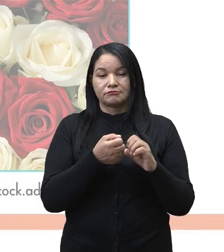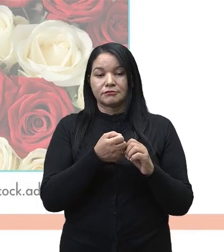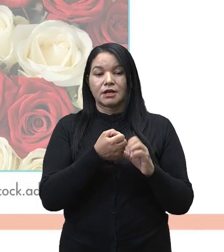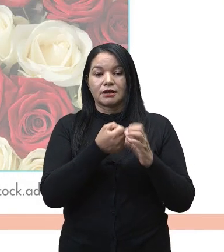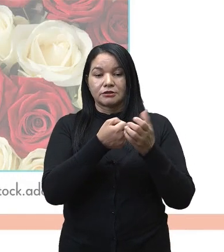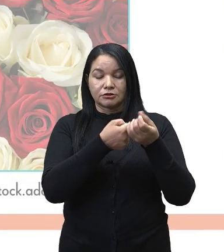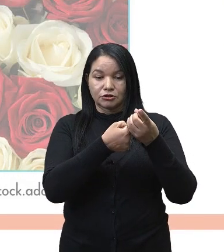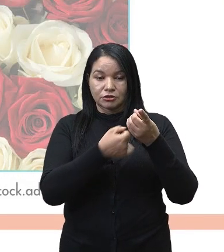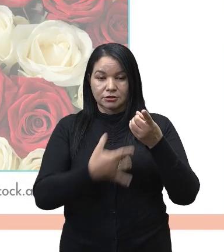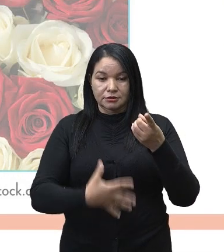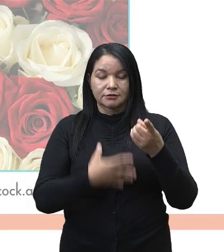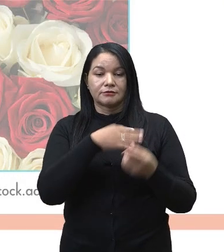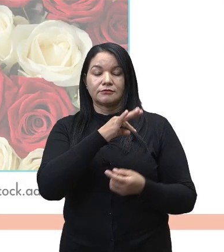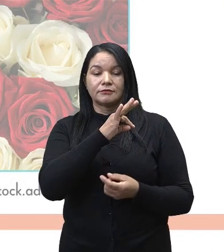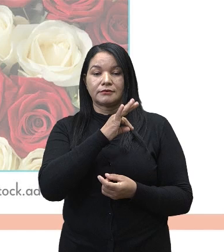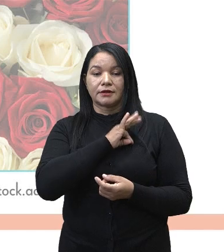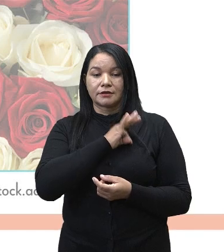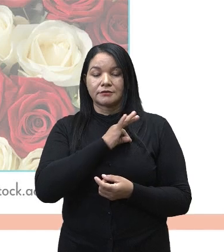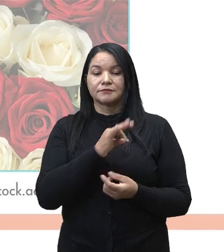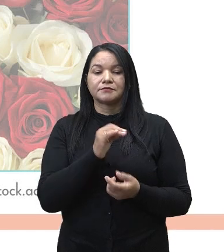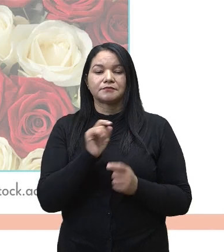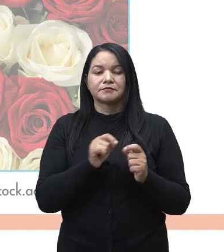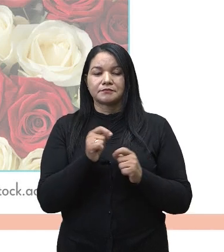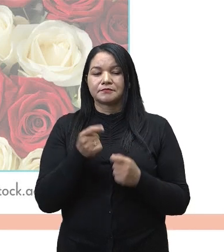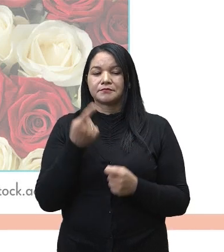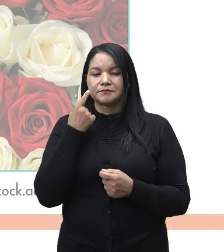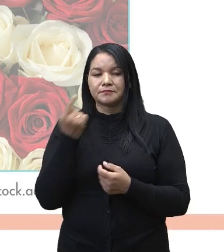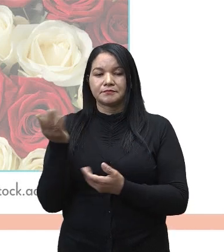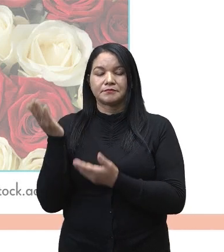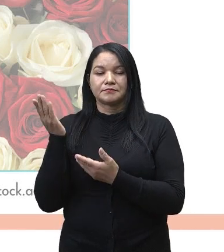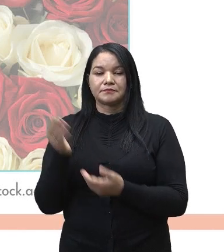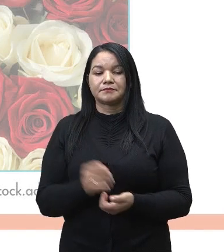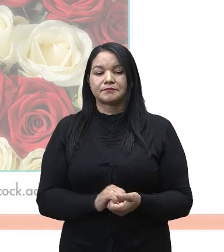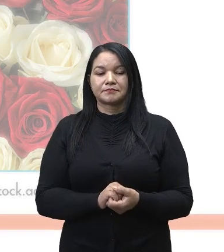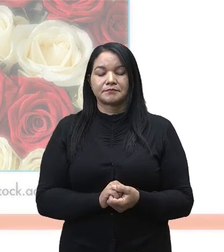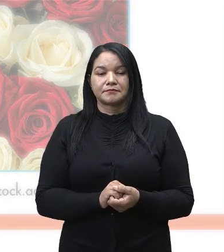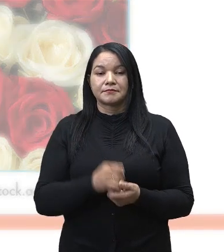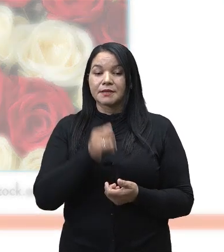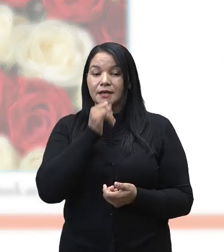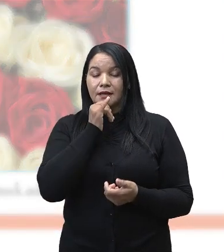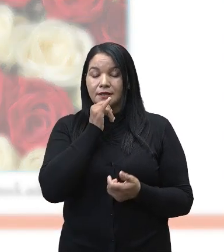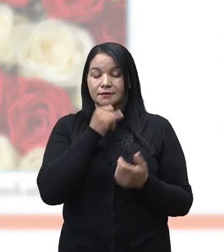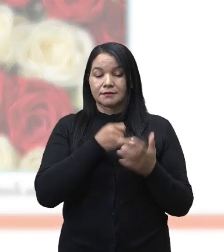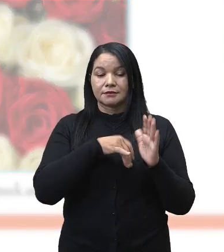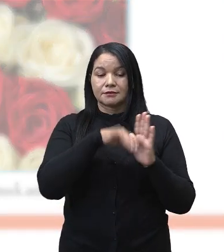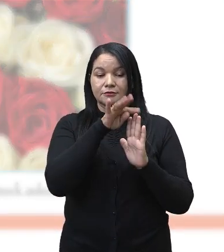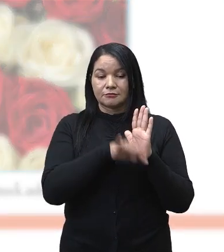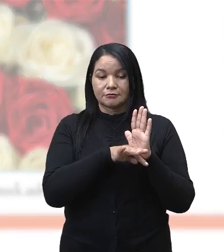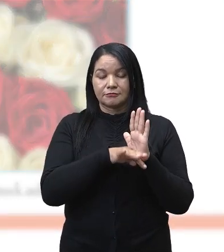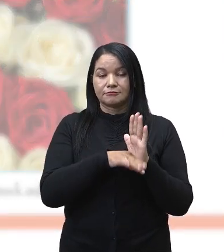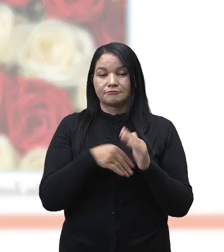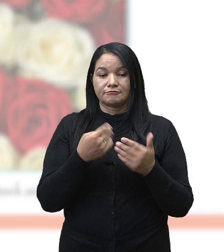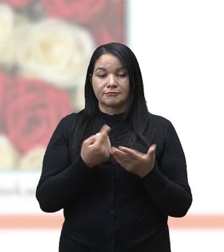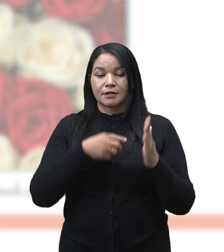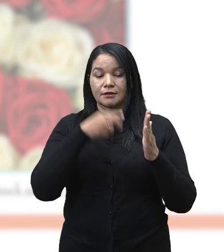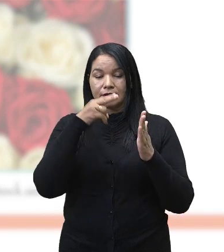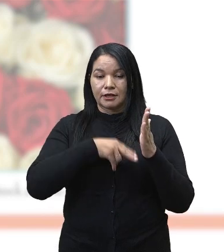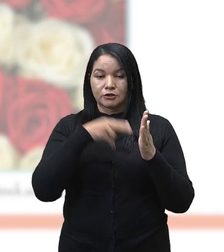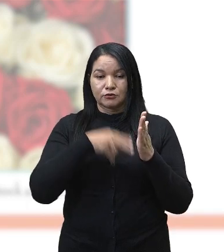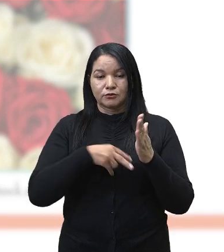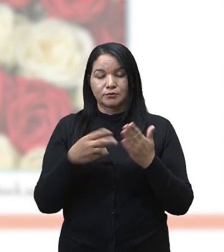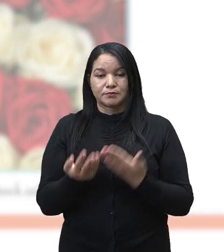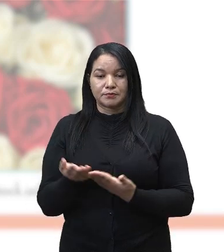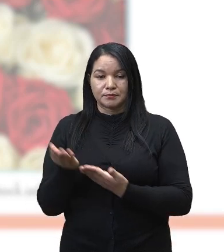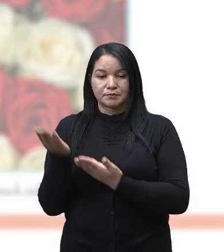técnica, tudo bem? Então, nós vamos ter aqui um exemplo de texto. El género rosa está compuesto por